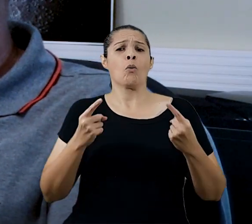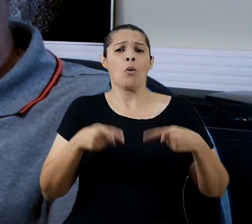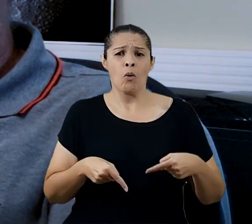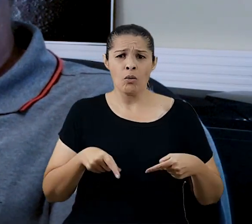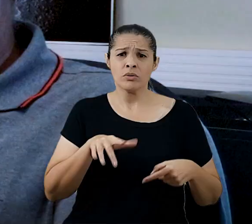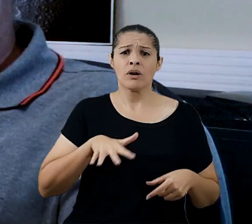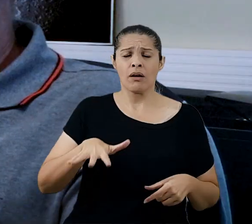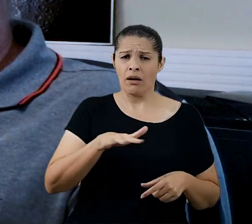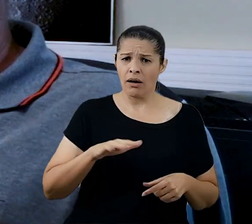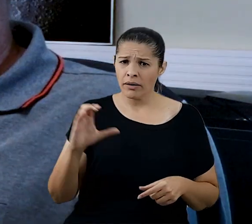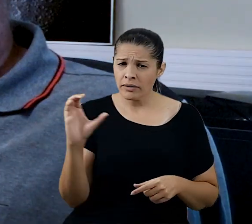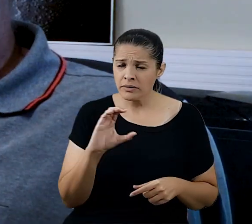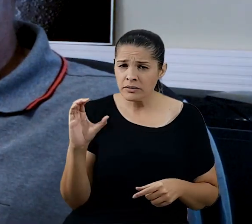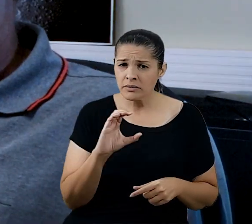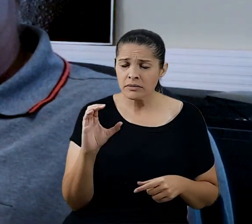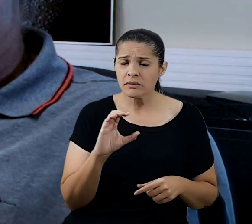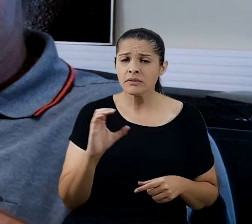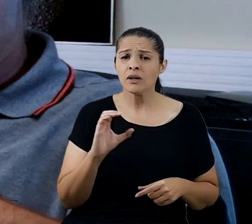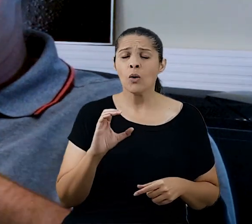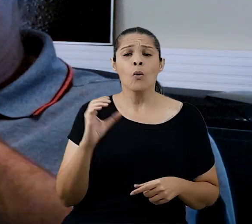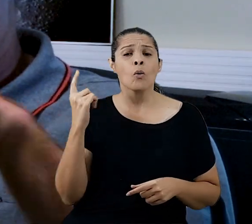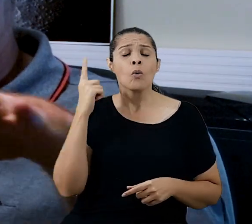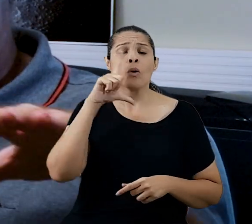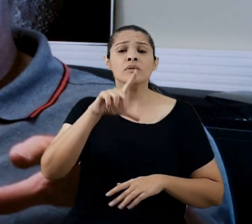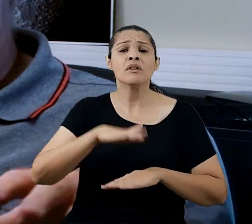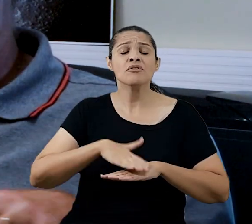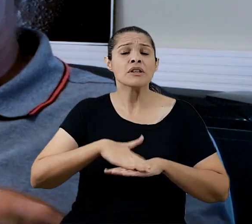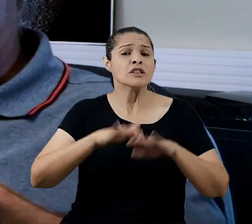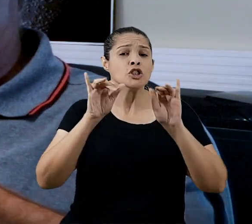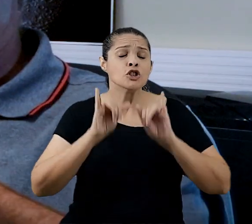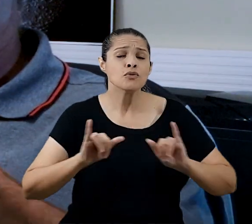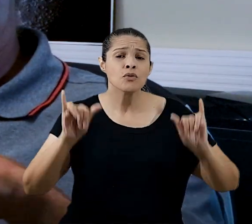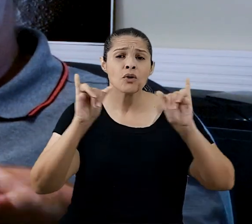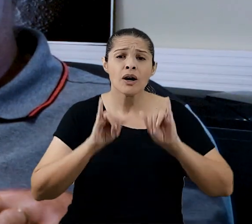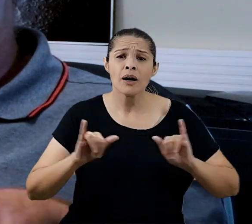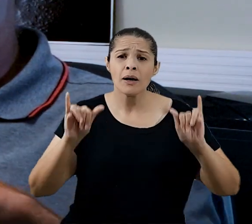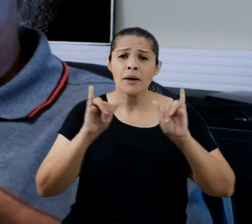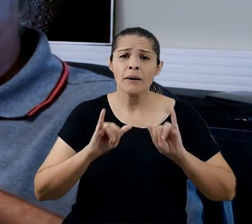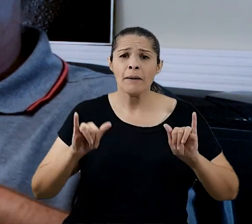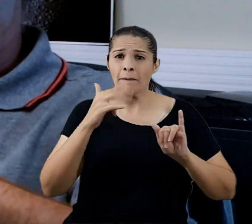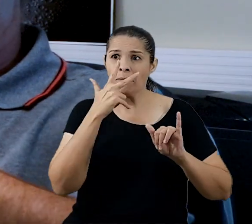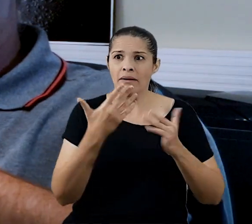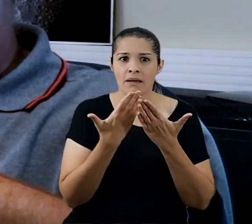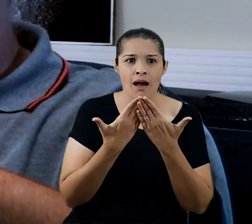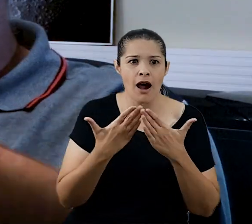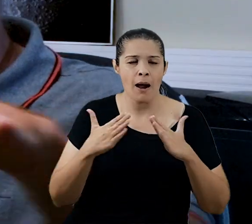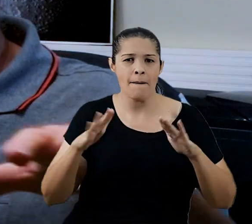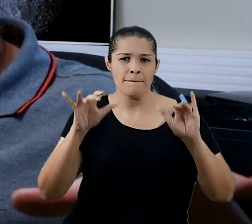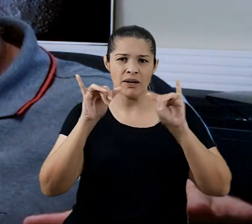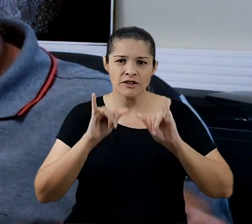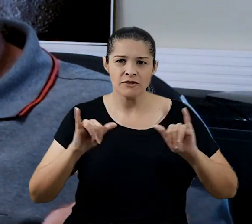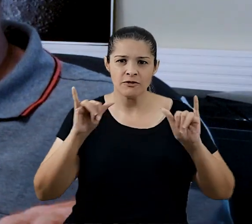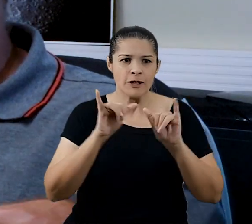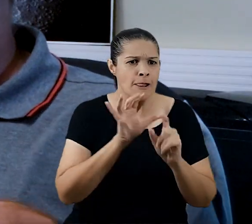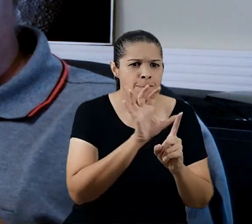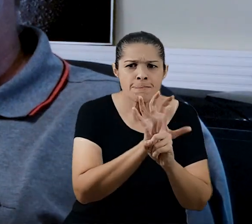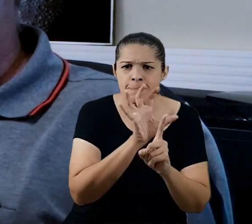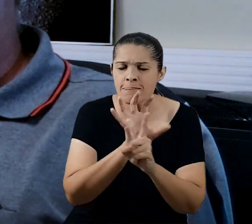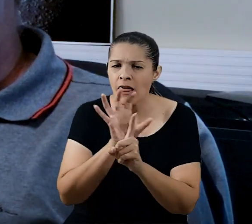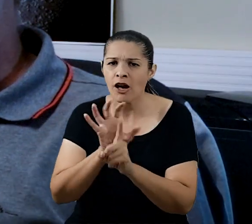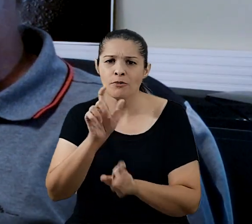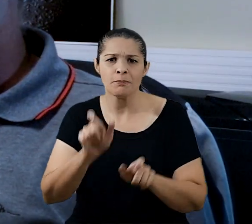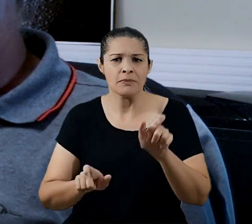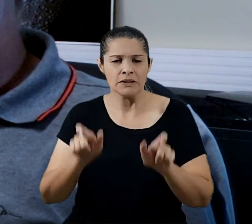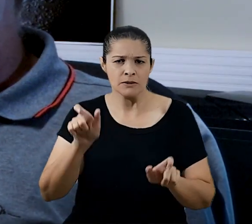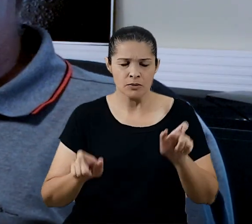à ciência conseguem fazer a sua divulgação de uma maneira ampla e convencer a maior parte